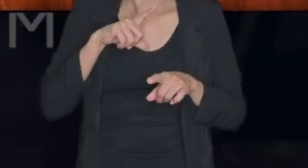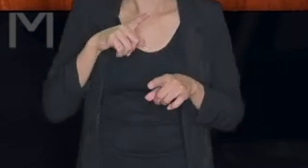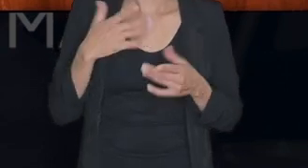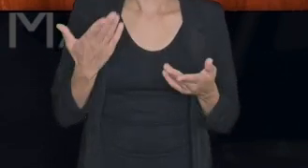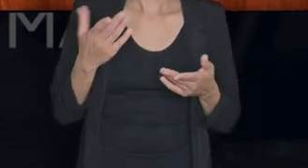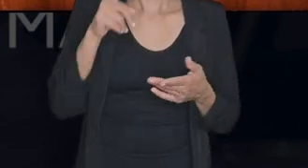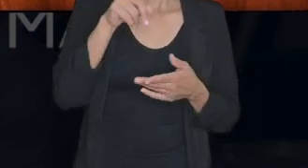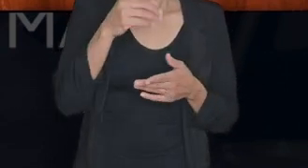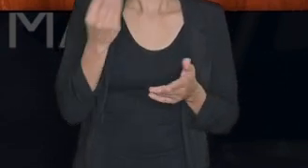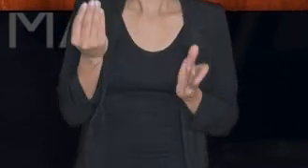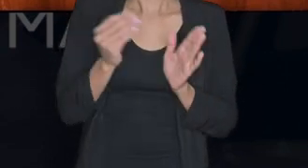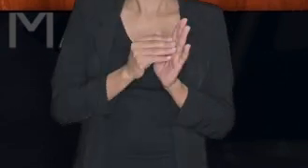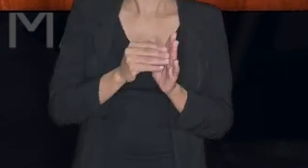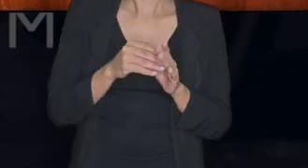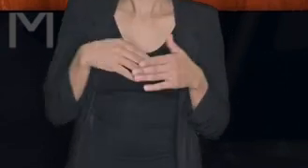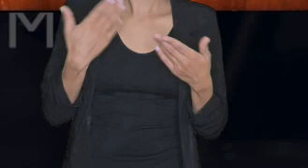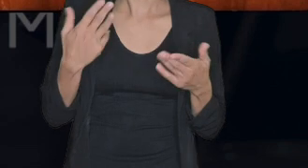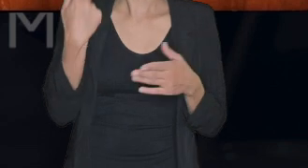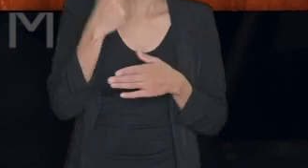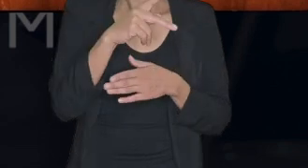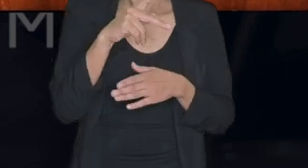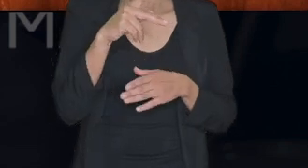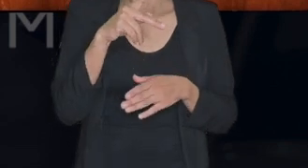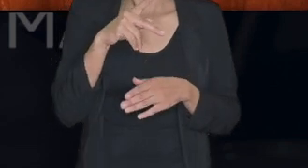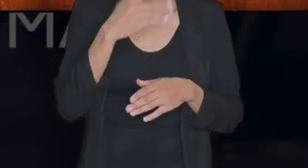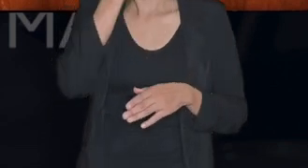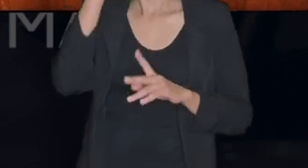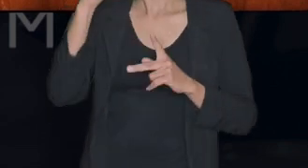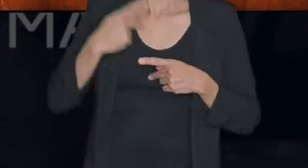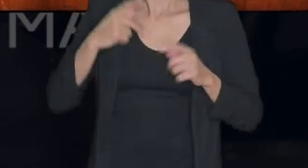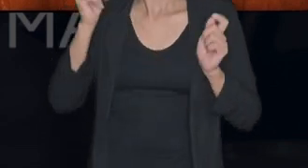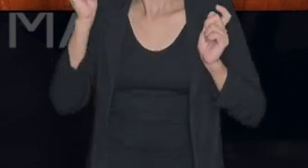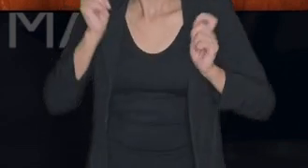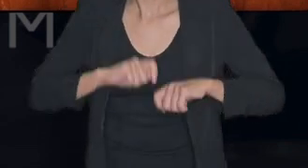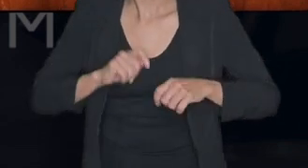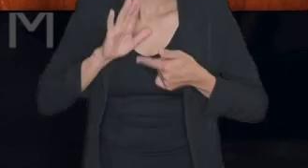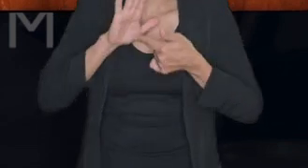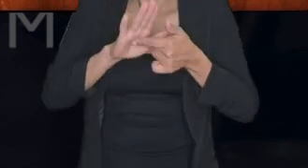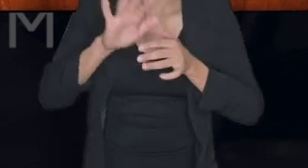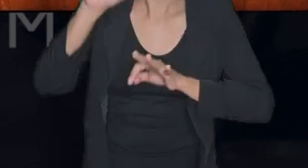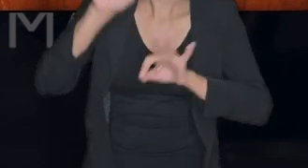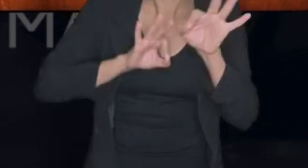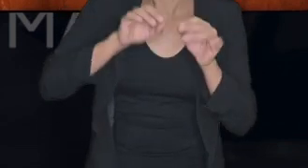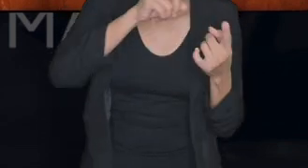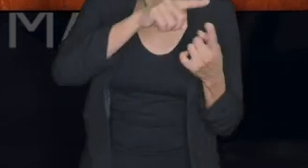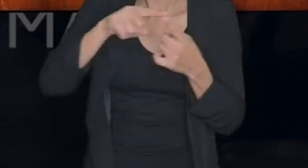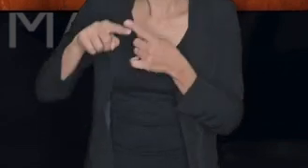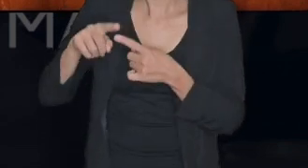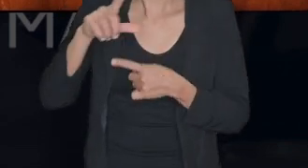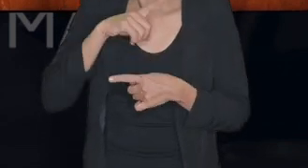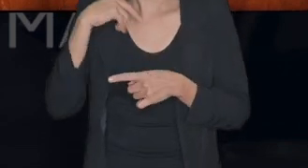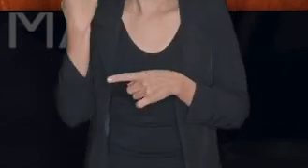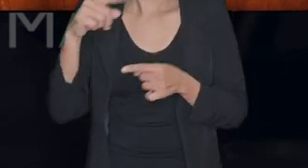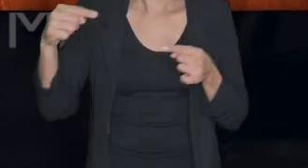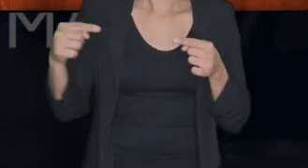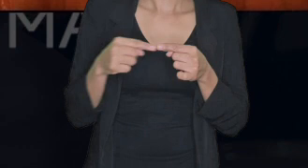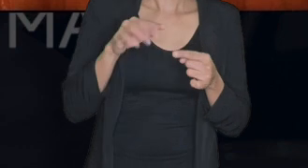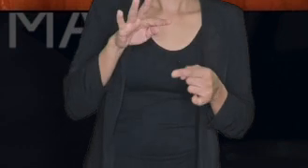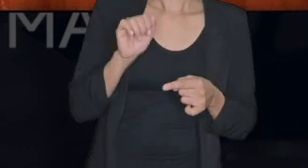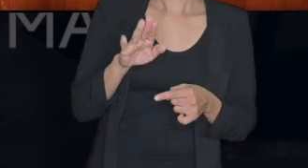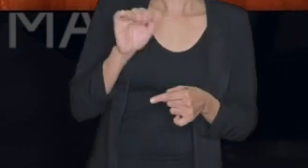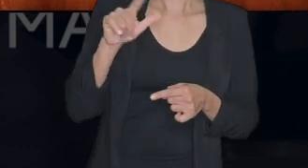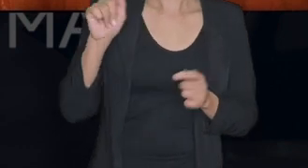dos herdeiros. Podem expressar esse tipo de planejamento com a liberdade do tabelião. Depois a gente vai falar